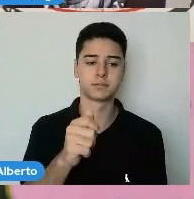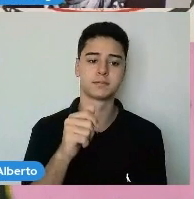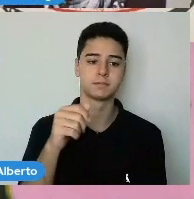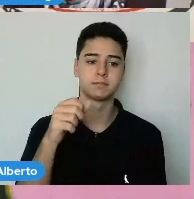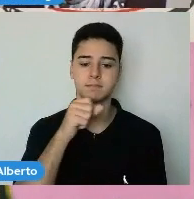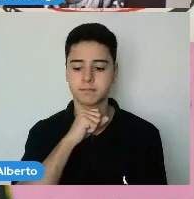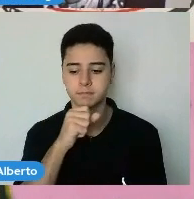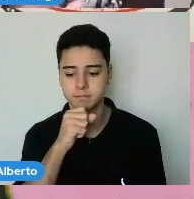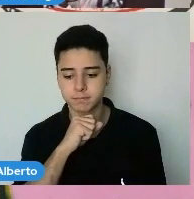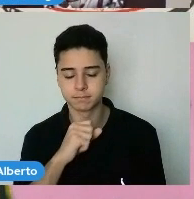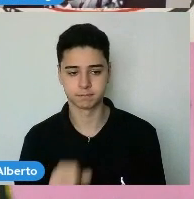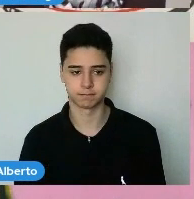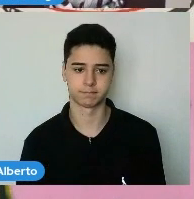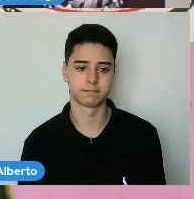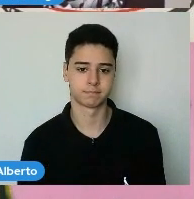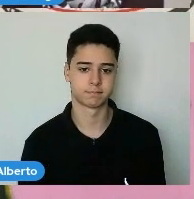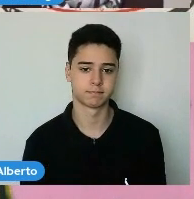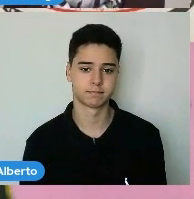tá?